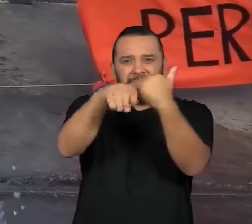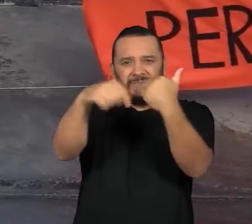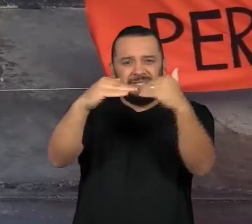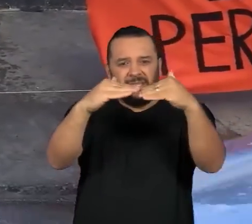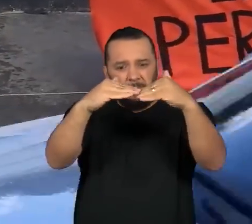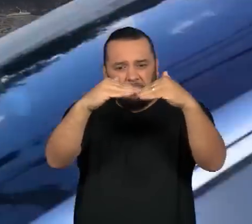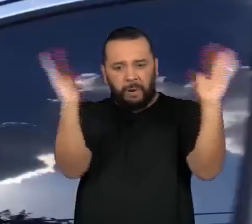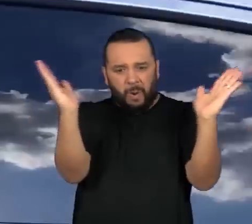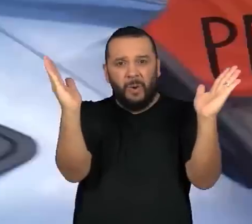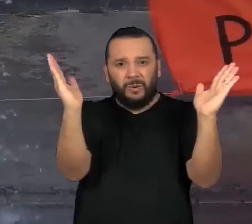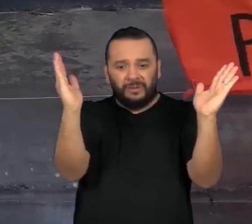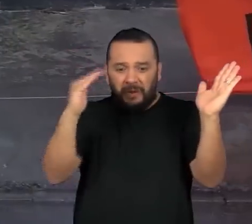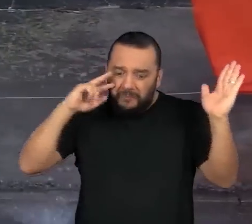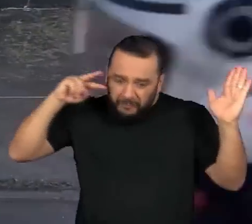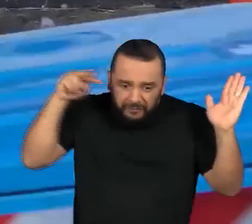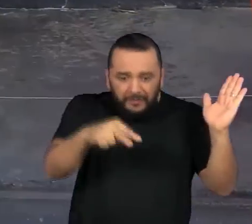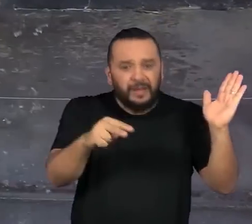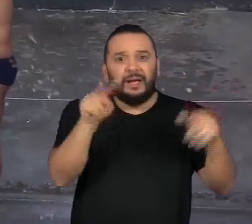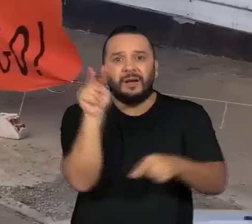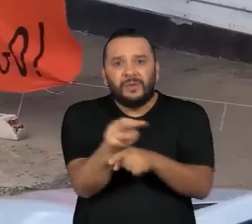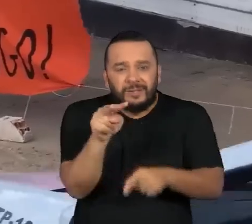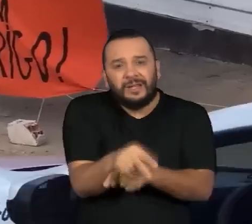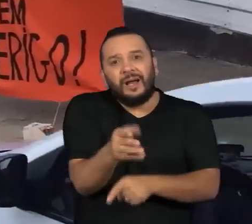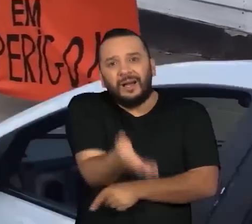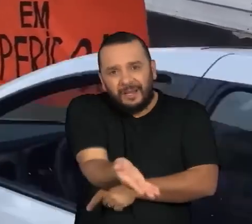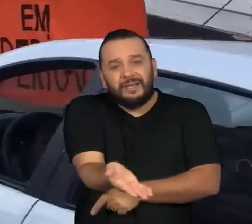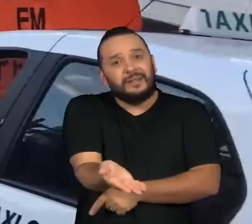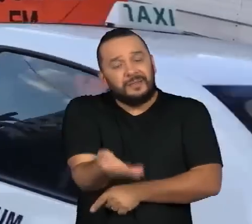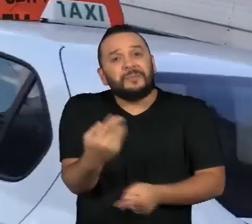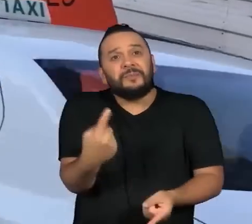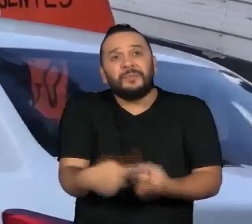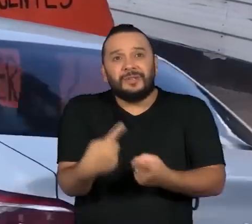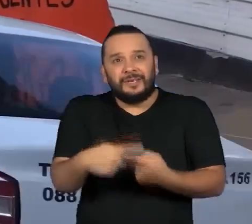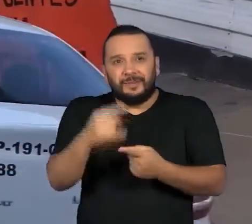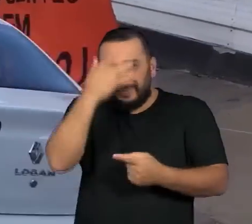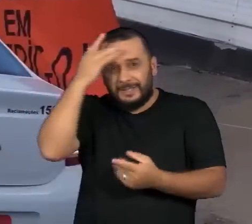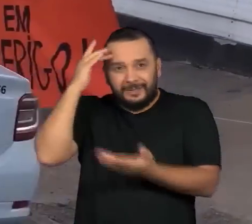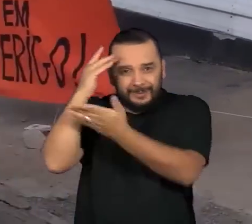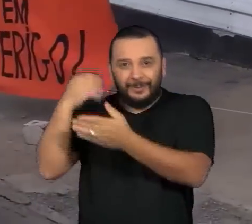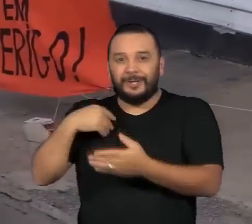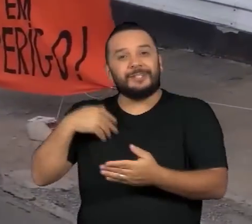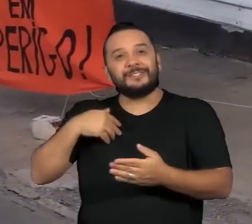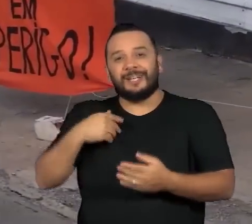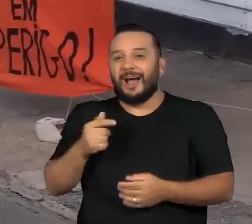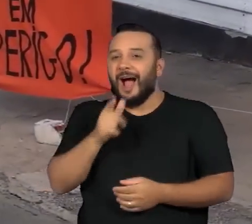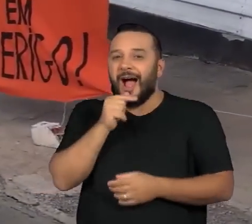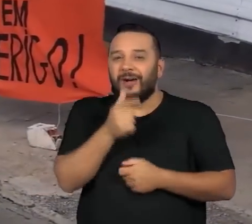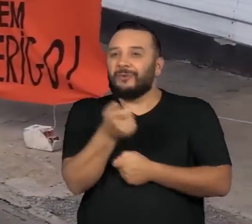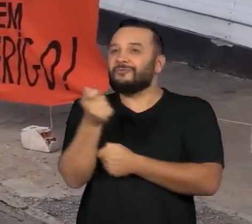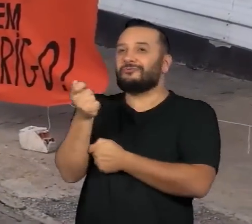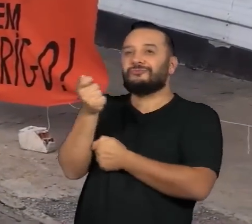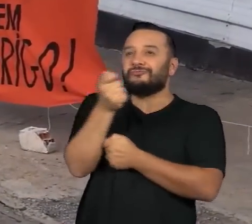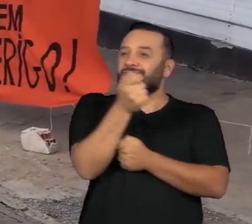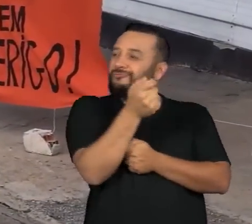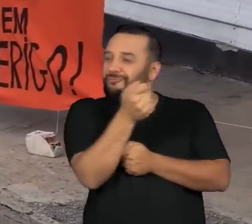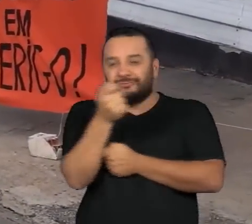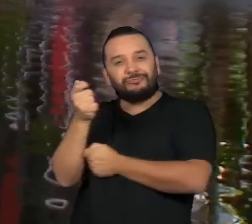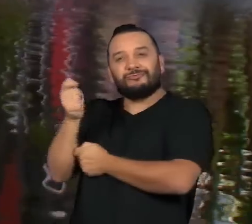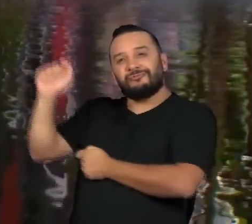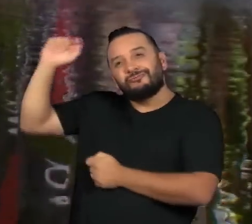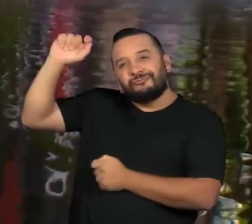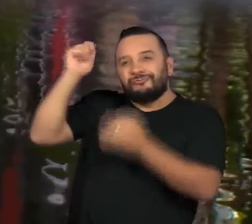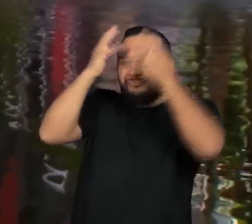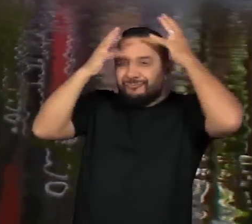abrindo uma percepção para a vida. A gente trazendo as pessoas para se banhar, ter contato com a água, ver os peixes aqui, se molhar,